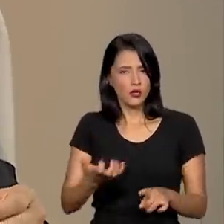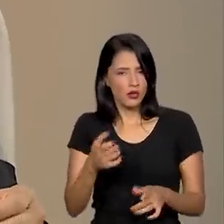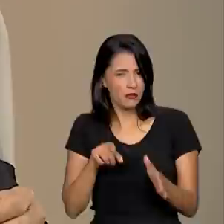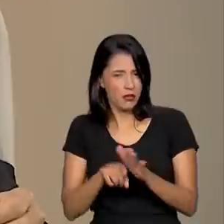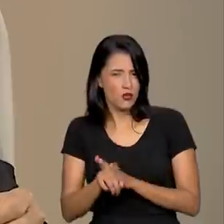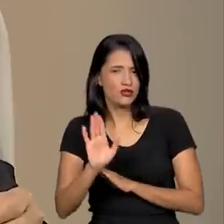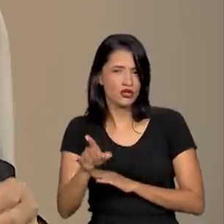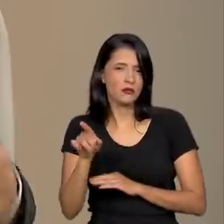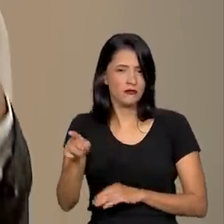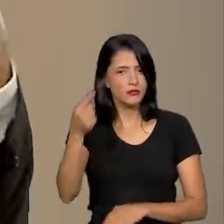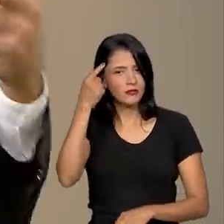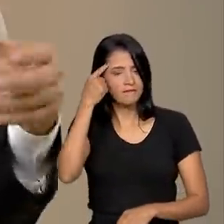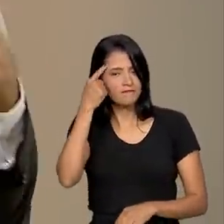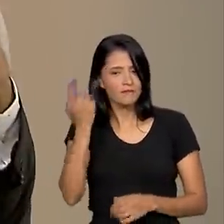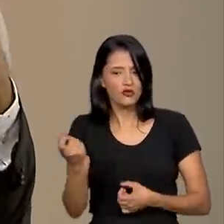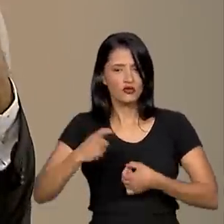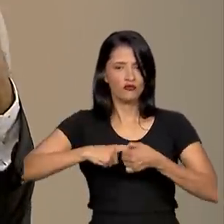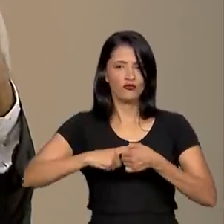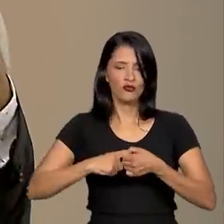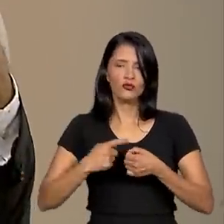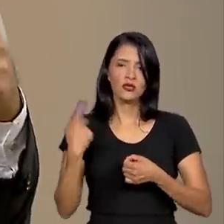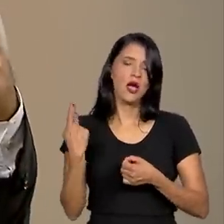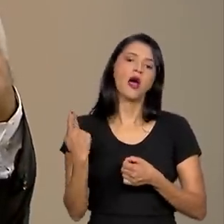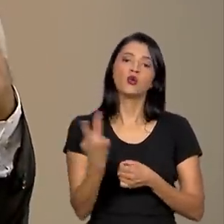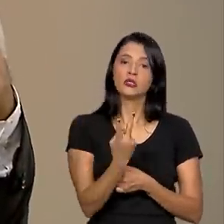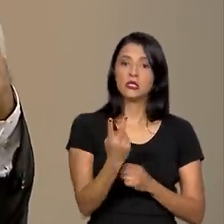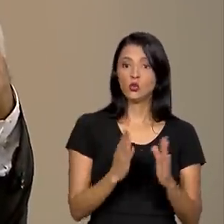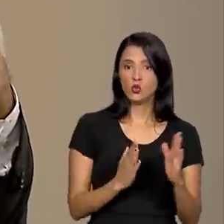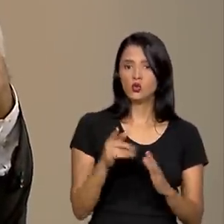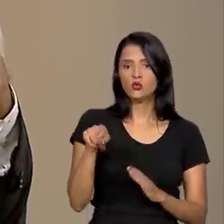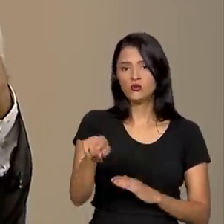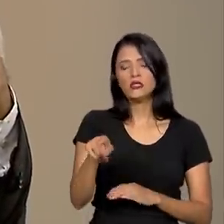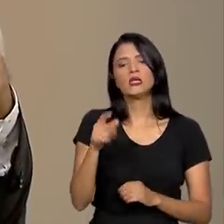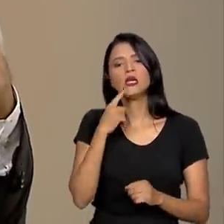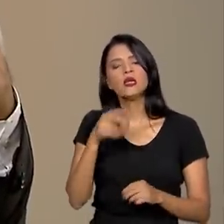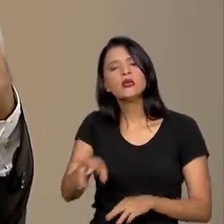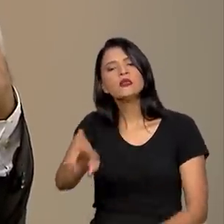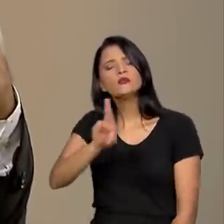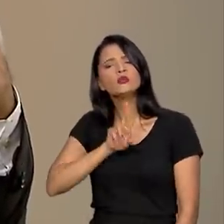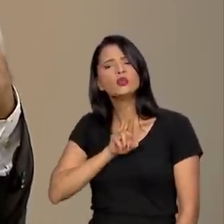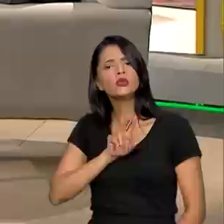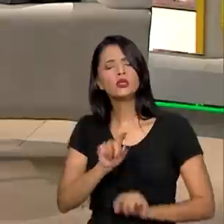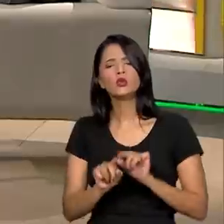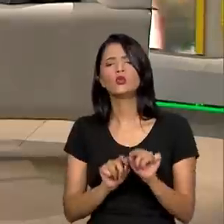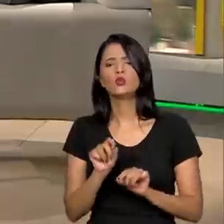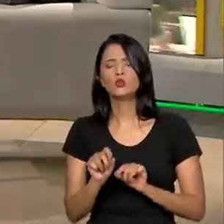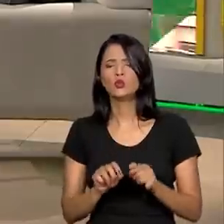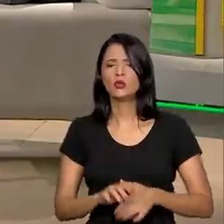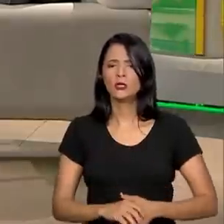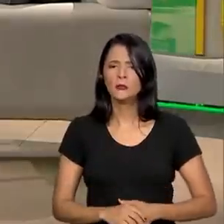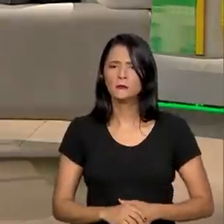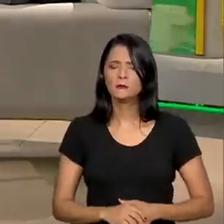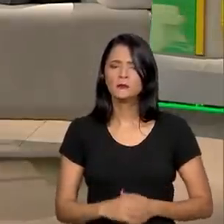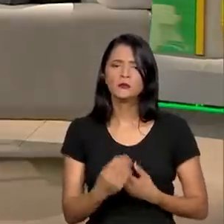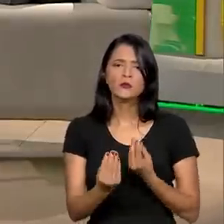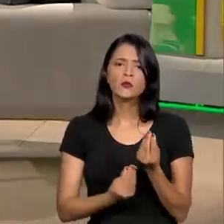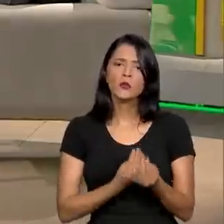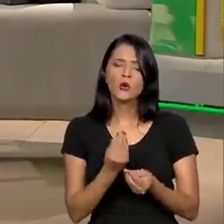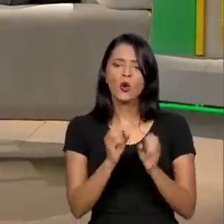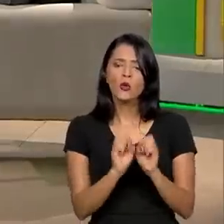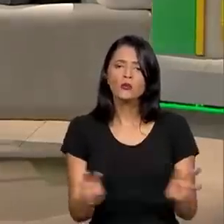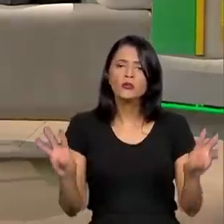uma pergunta para a gente retomar o segundo bloco, o senhor respondendo, que é a questão de como que os